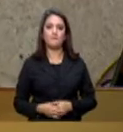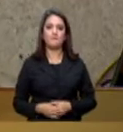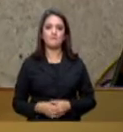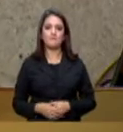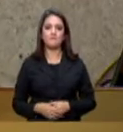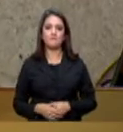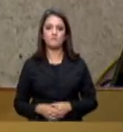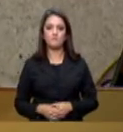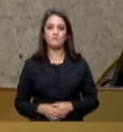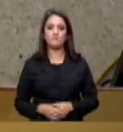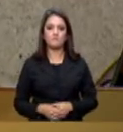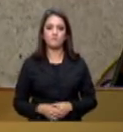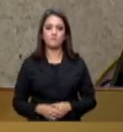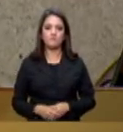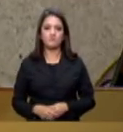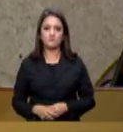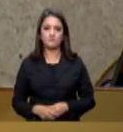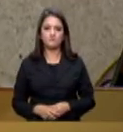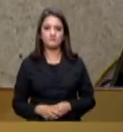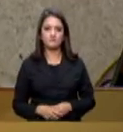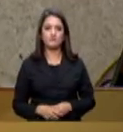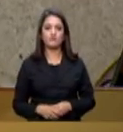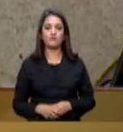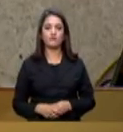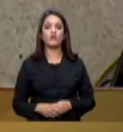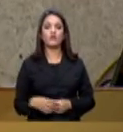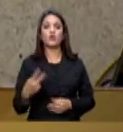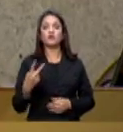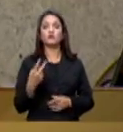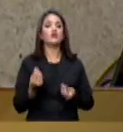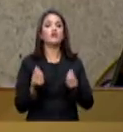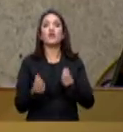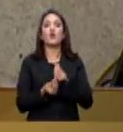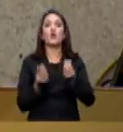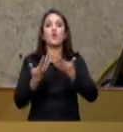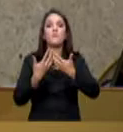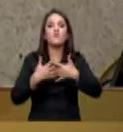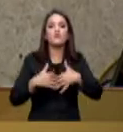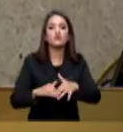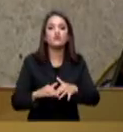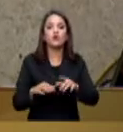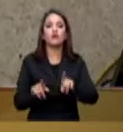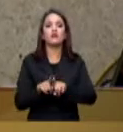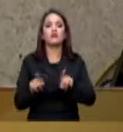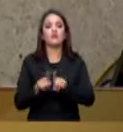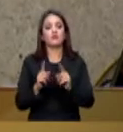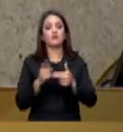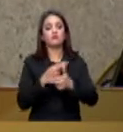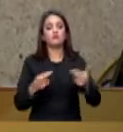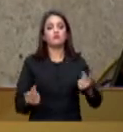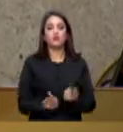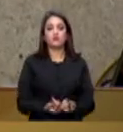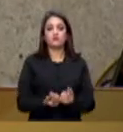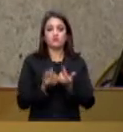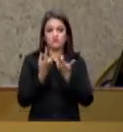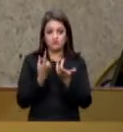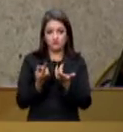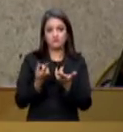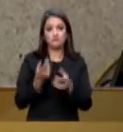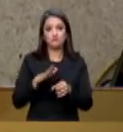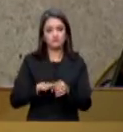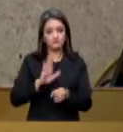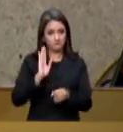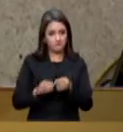Segunda premissa teórica, a funcionalidade e os atributos econômicos do saneamento básico.